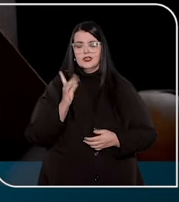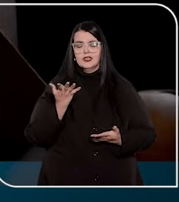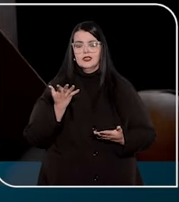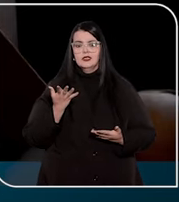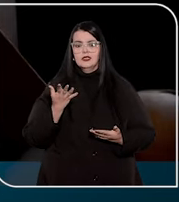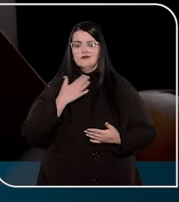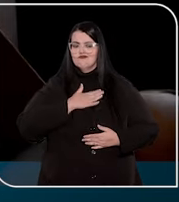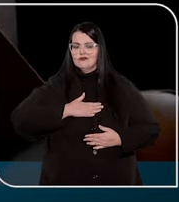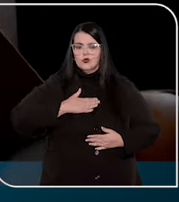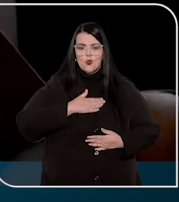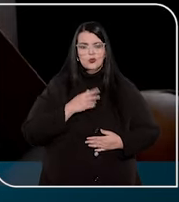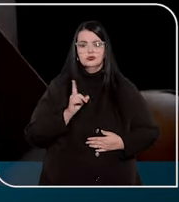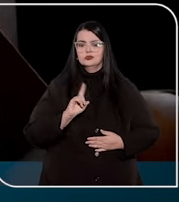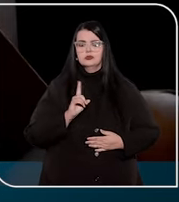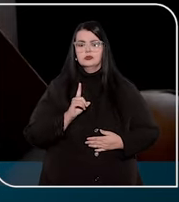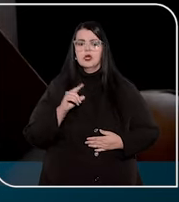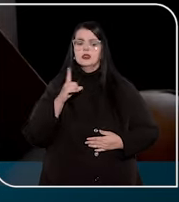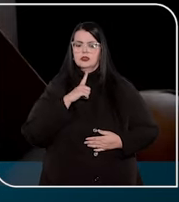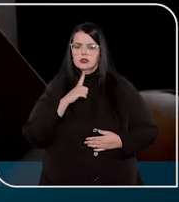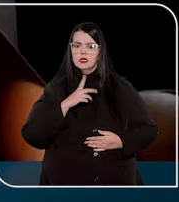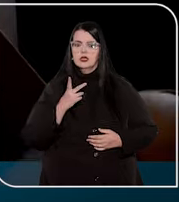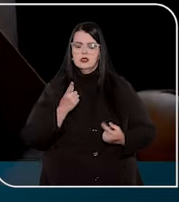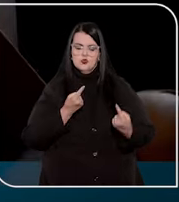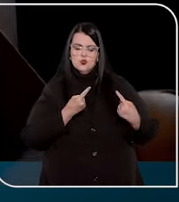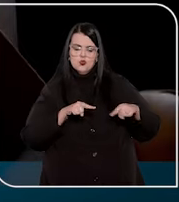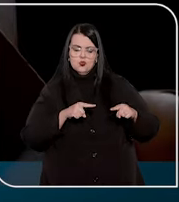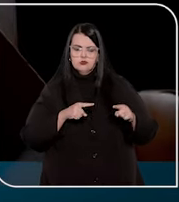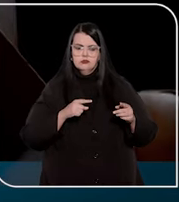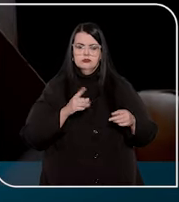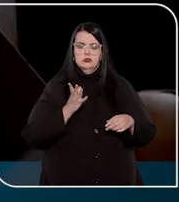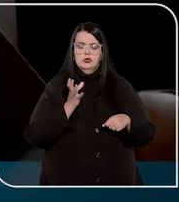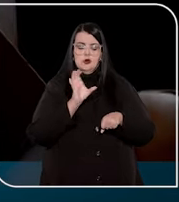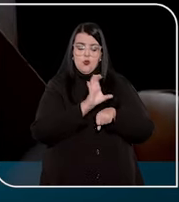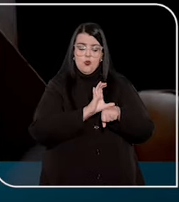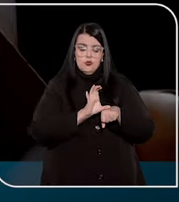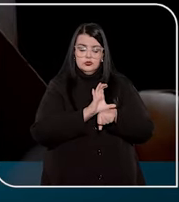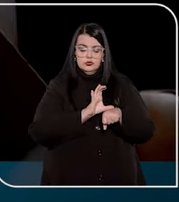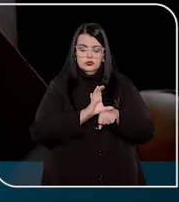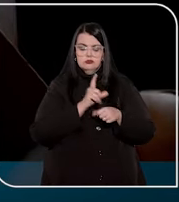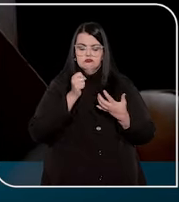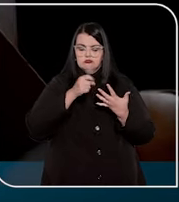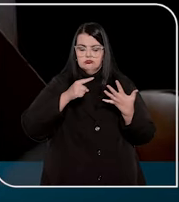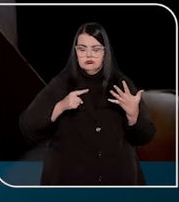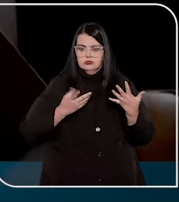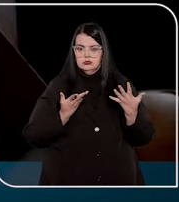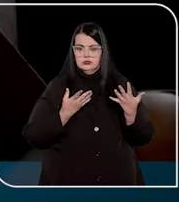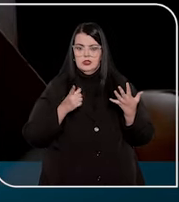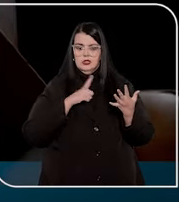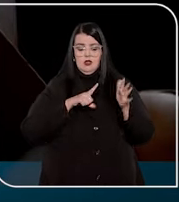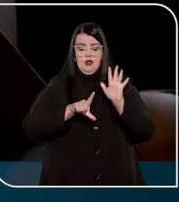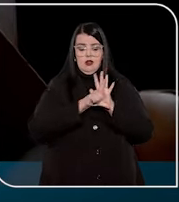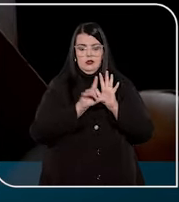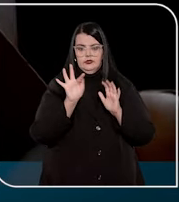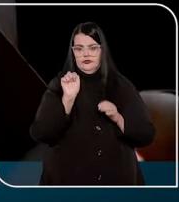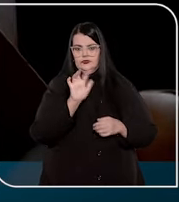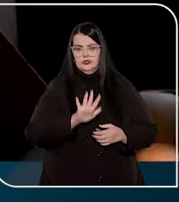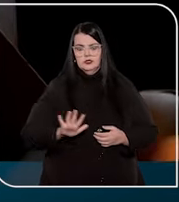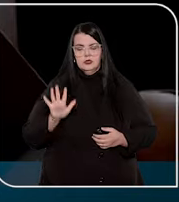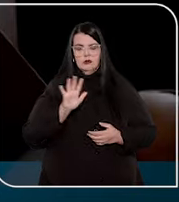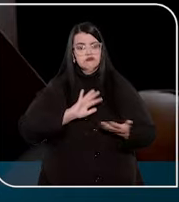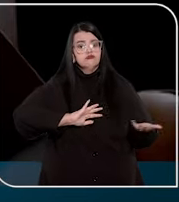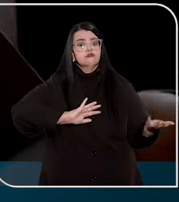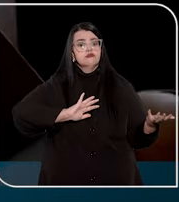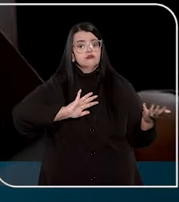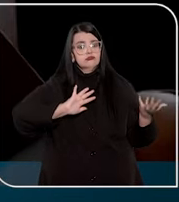acórdão, entende que ali houve uma violação à Constituição Federal e outras violações à lei federal. Ela